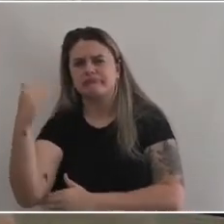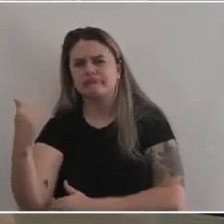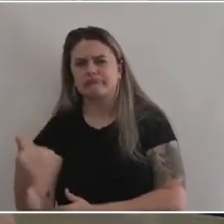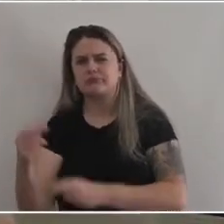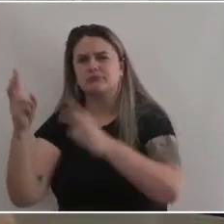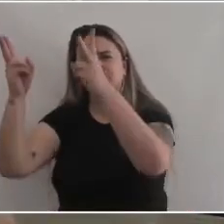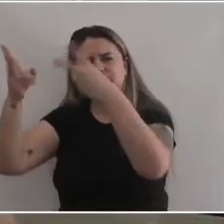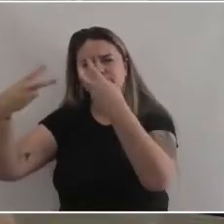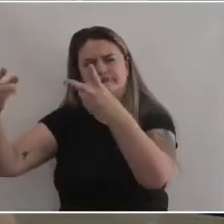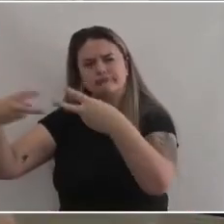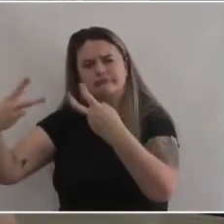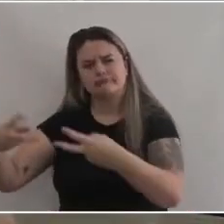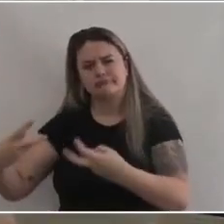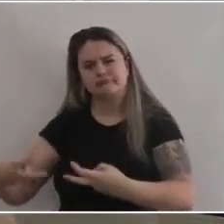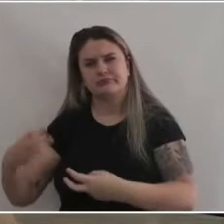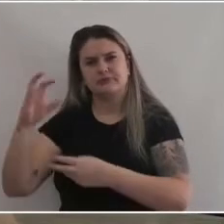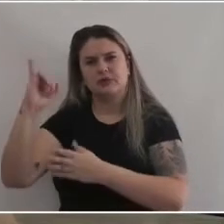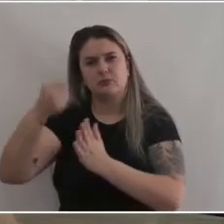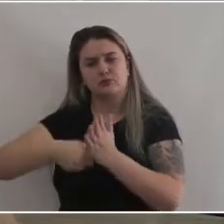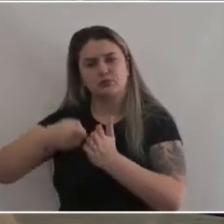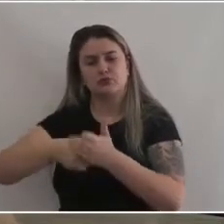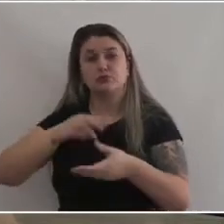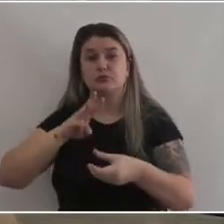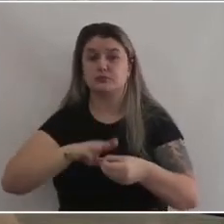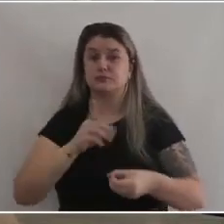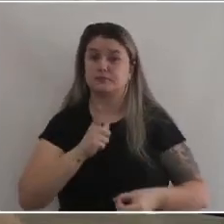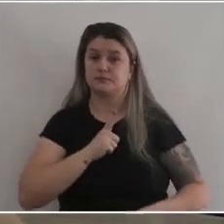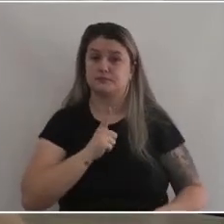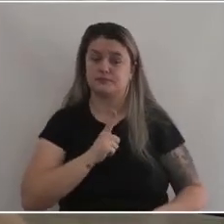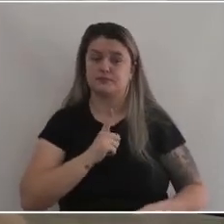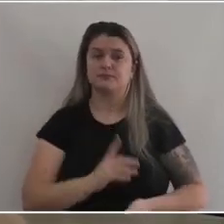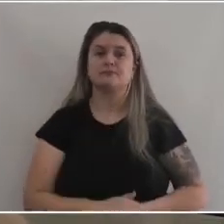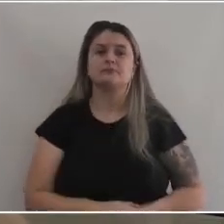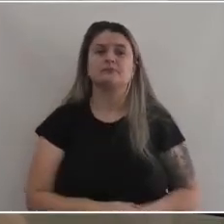de arrecadação que o município tem.